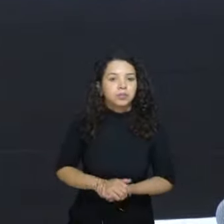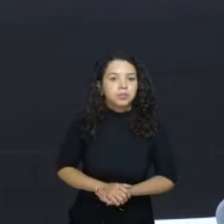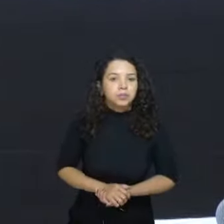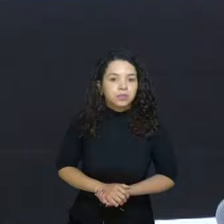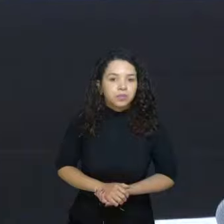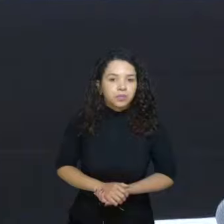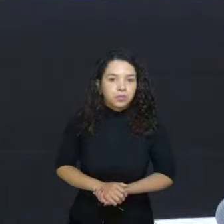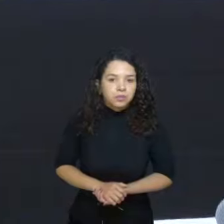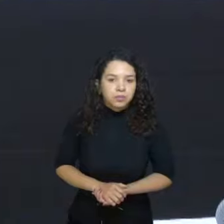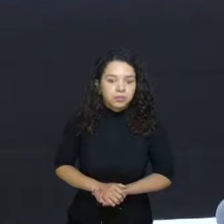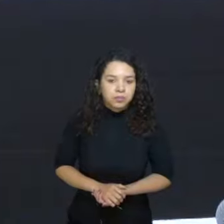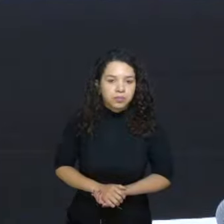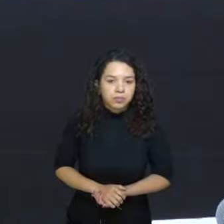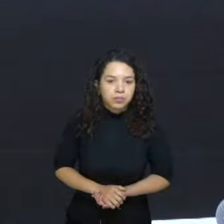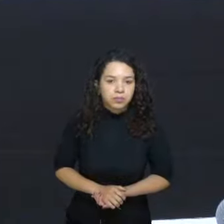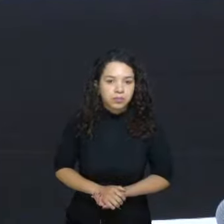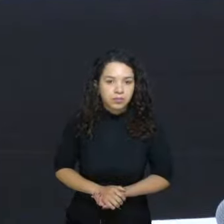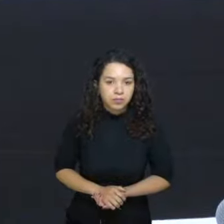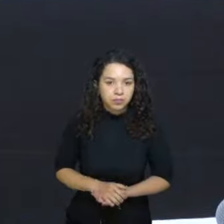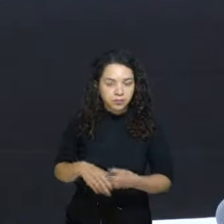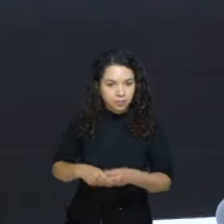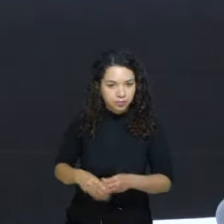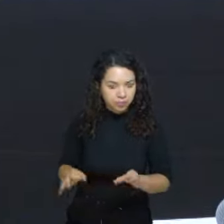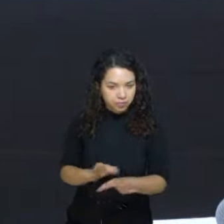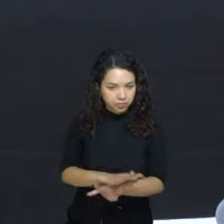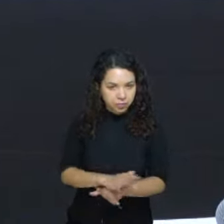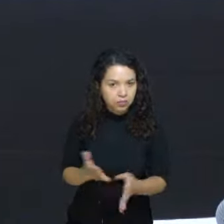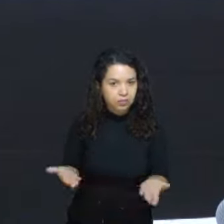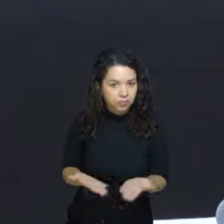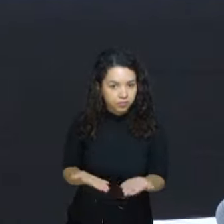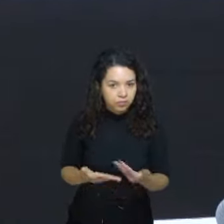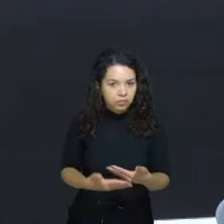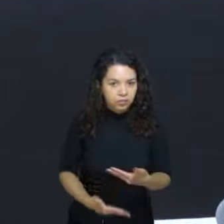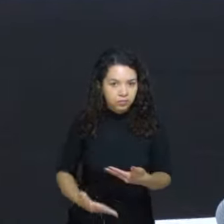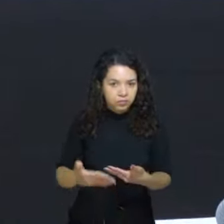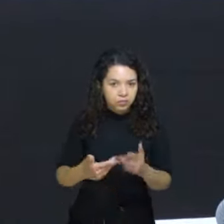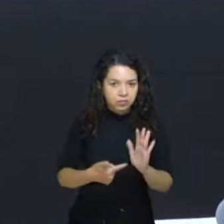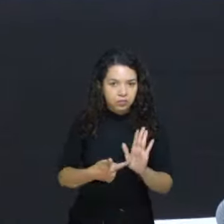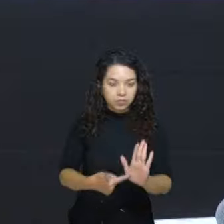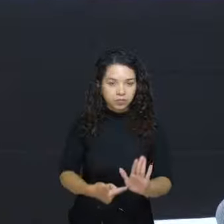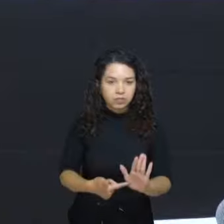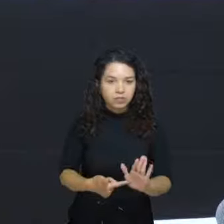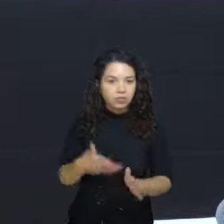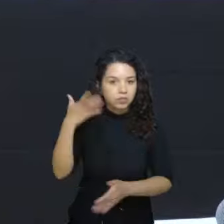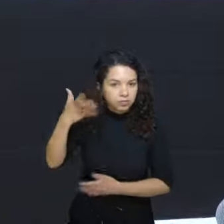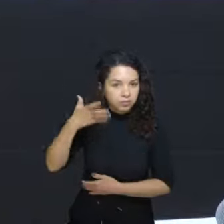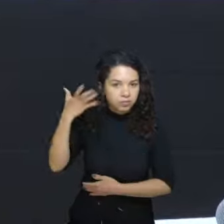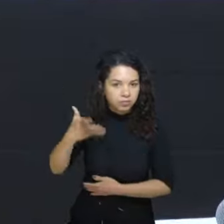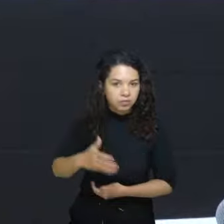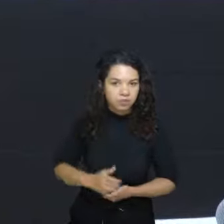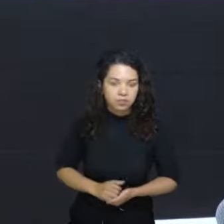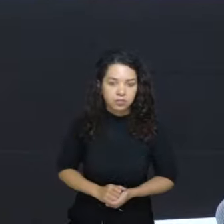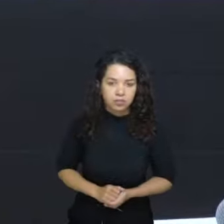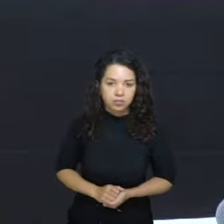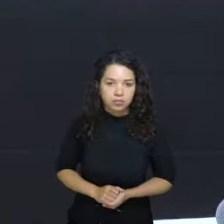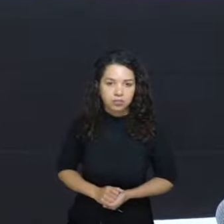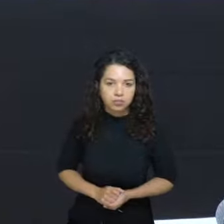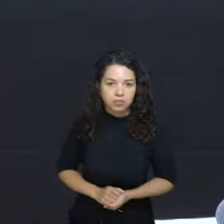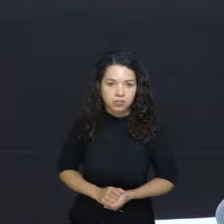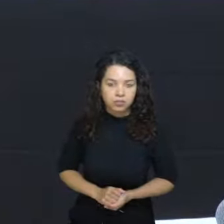aqui feitas essas saudações passo à apresentação da nossa palestrante